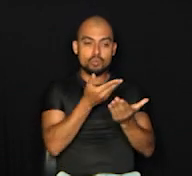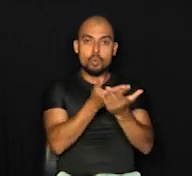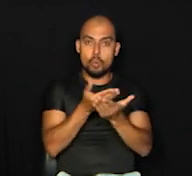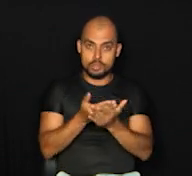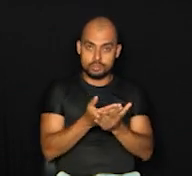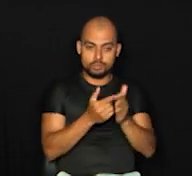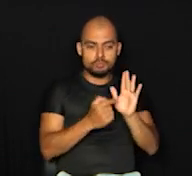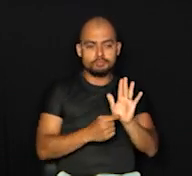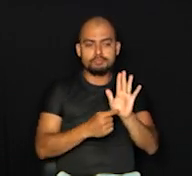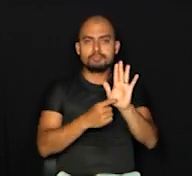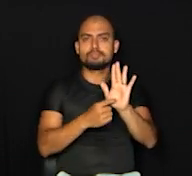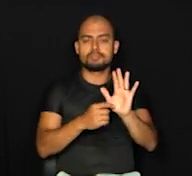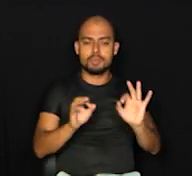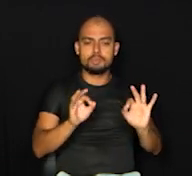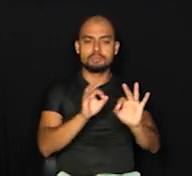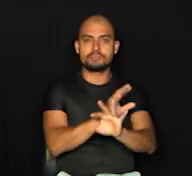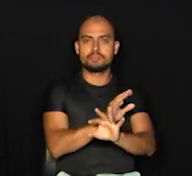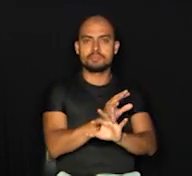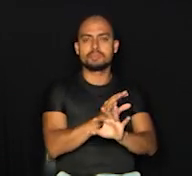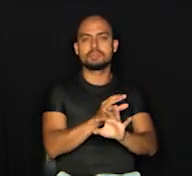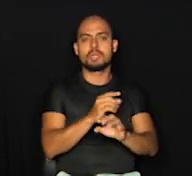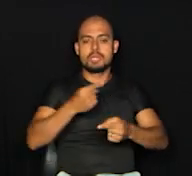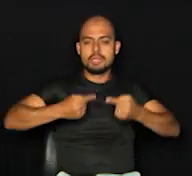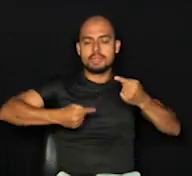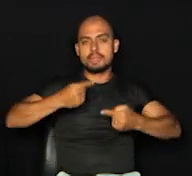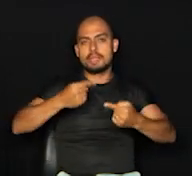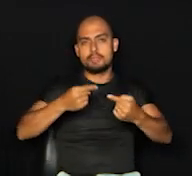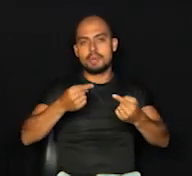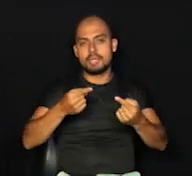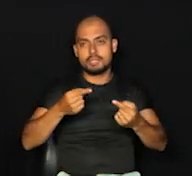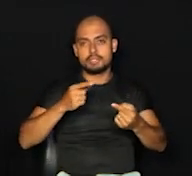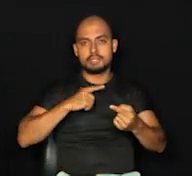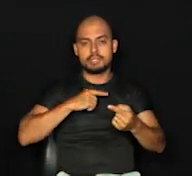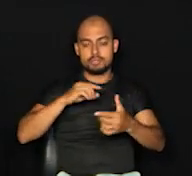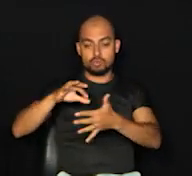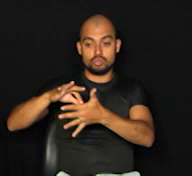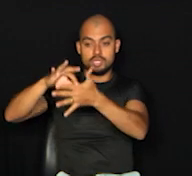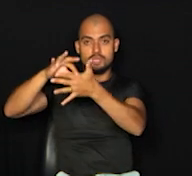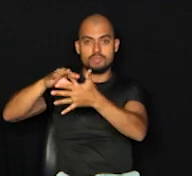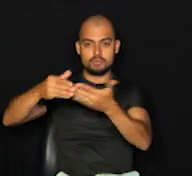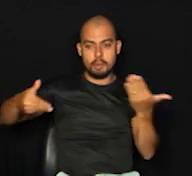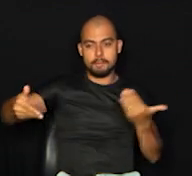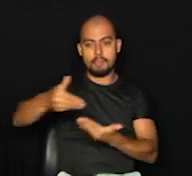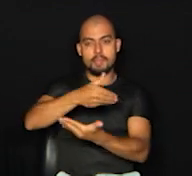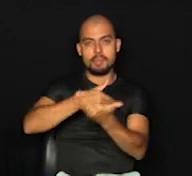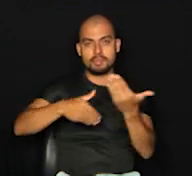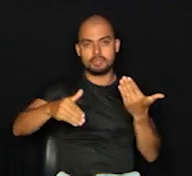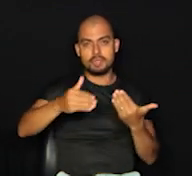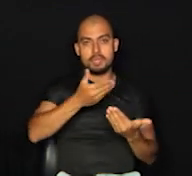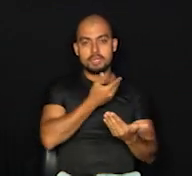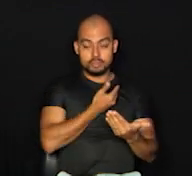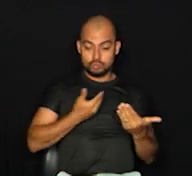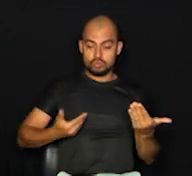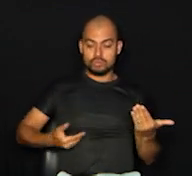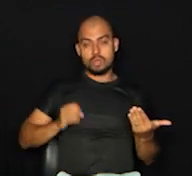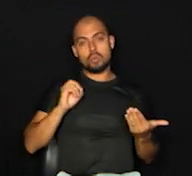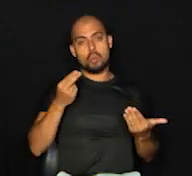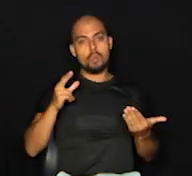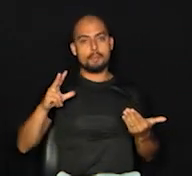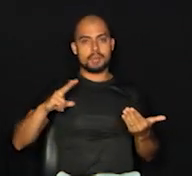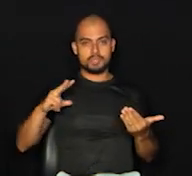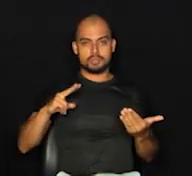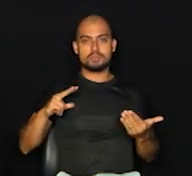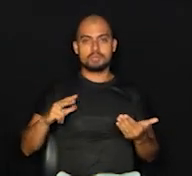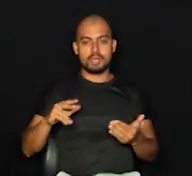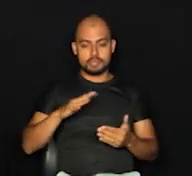essas conclusões para o debate envolvendo as lideranças, tanto do setor público como do setor privado na região